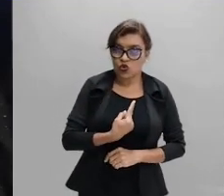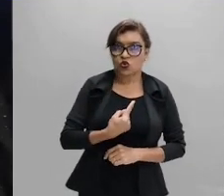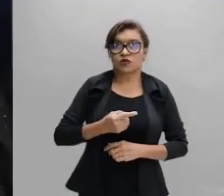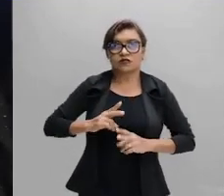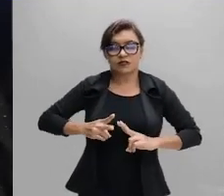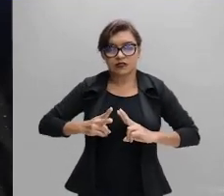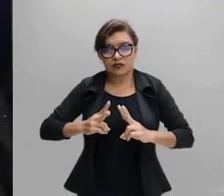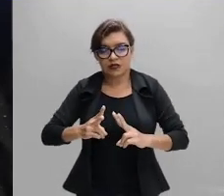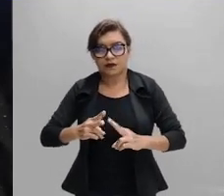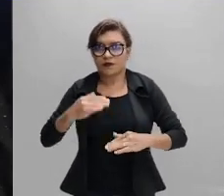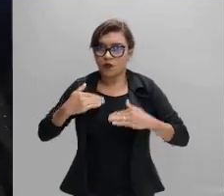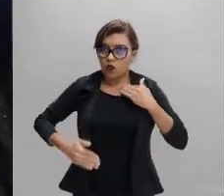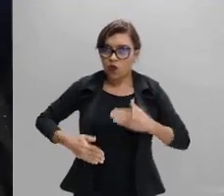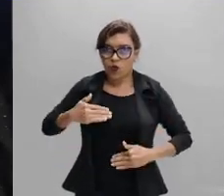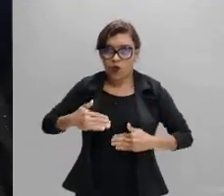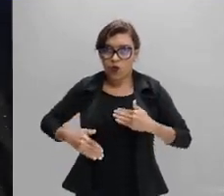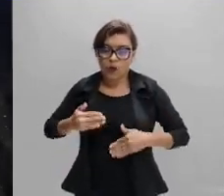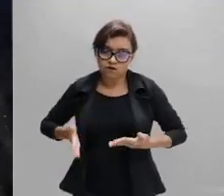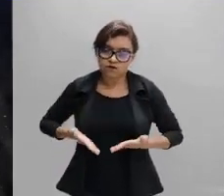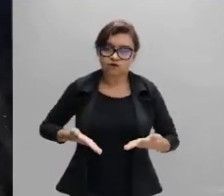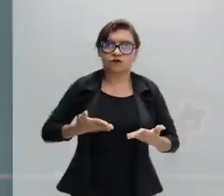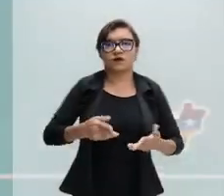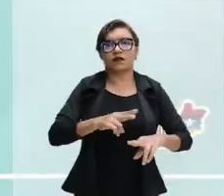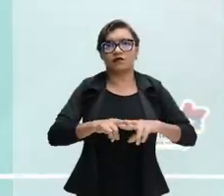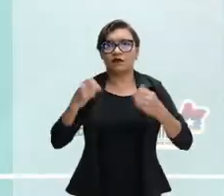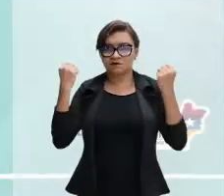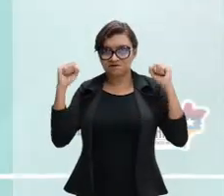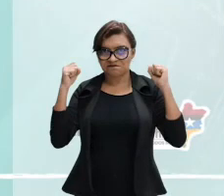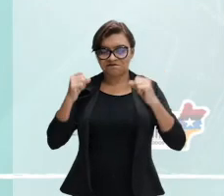quê? Estimulando essa estrutura, tá certo?